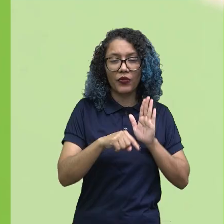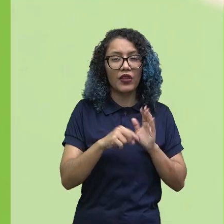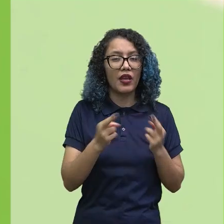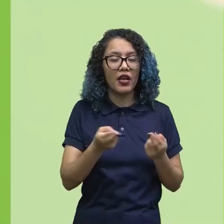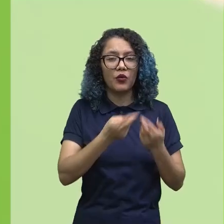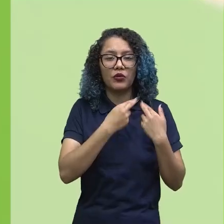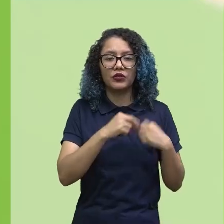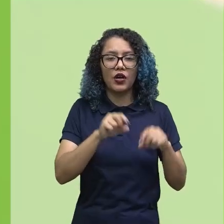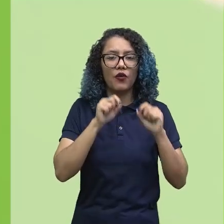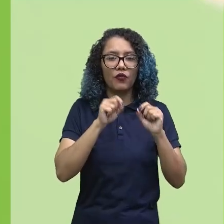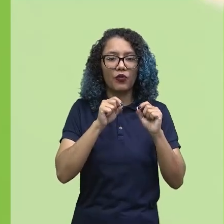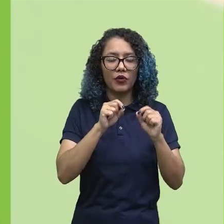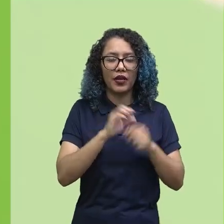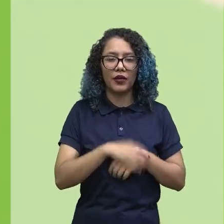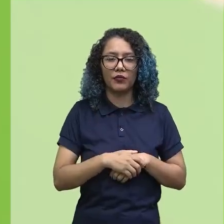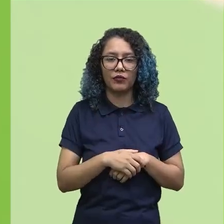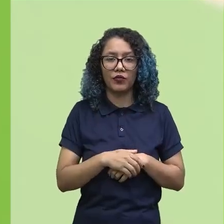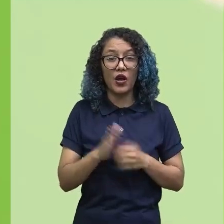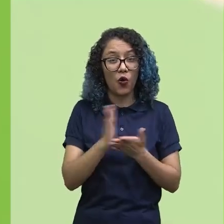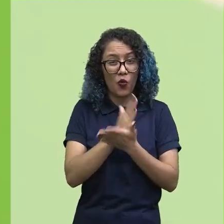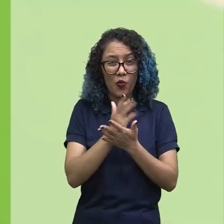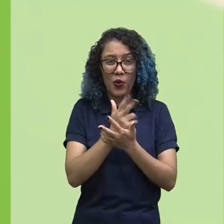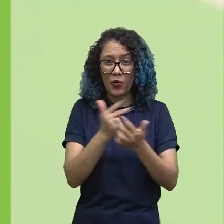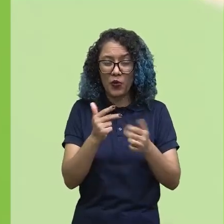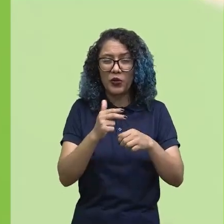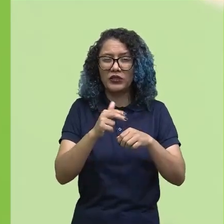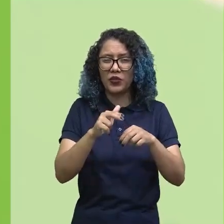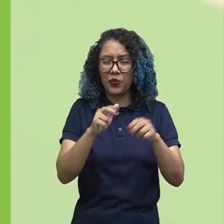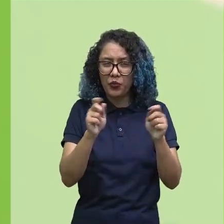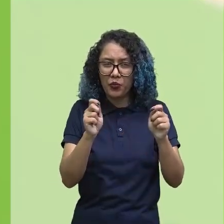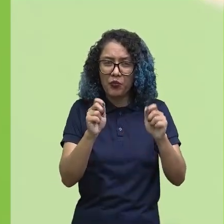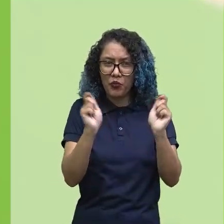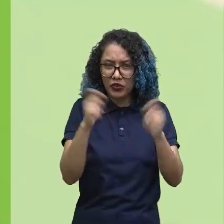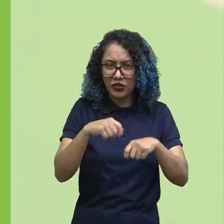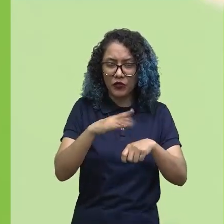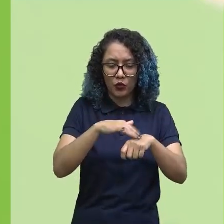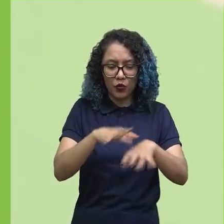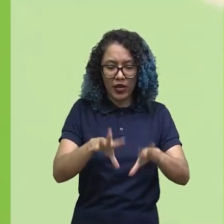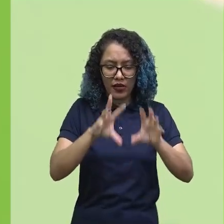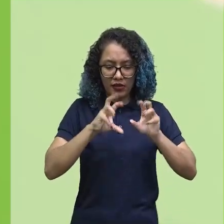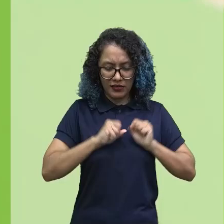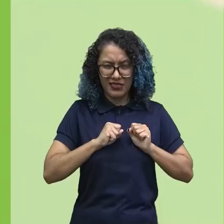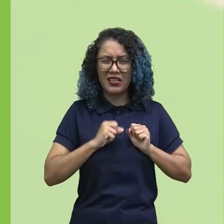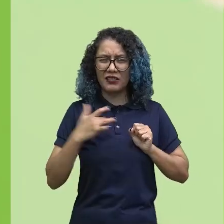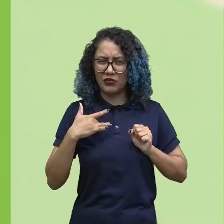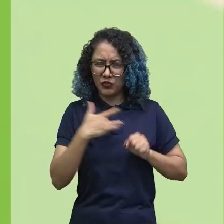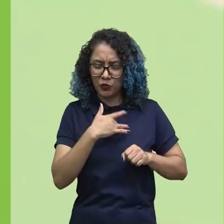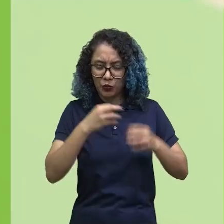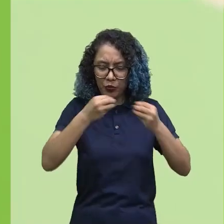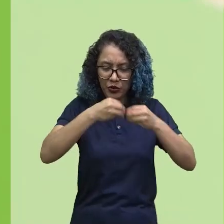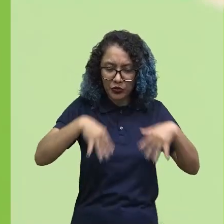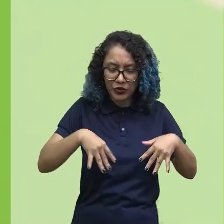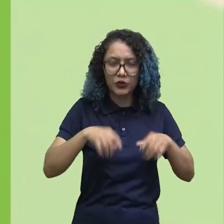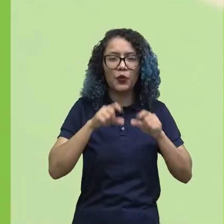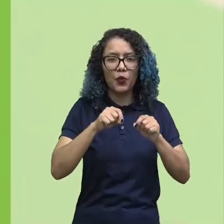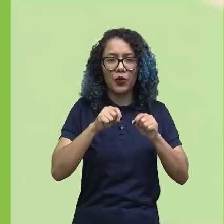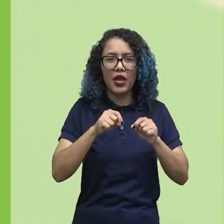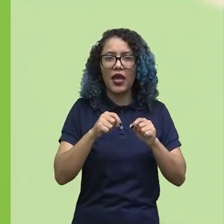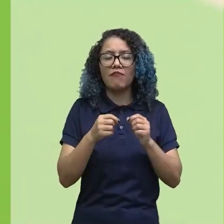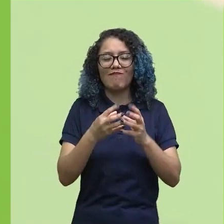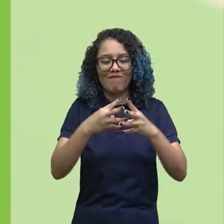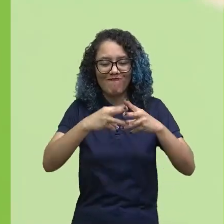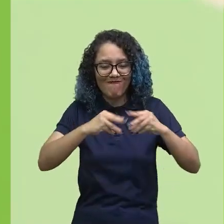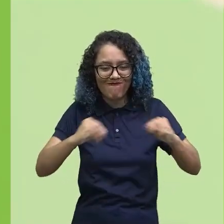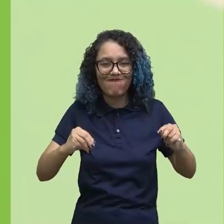destruir aquele micro-organismo que pode ser um agente patógeno e pode causar mal à nossa saúde, né? Pode causar algum tipo de